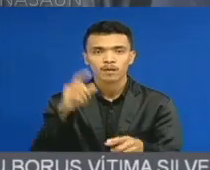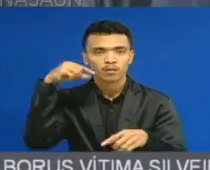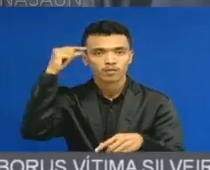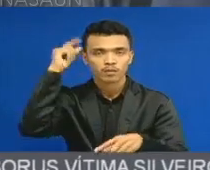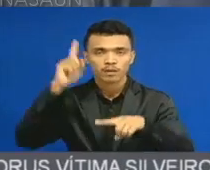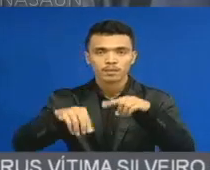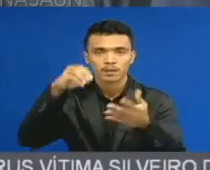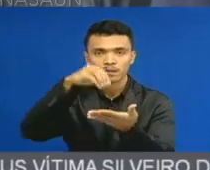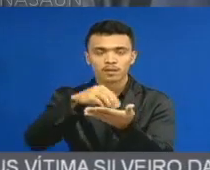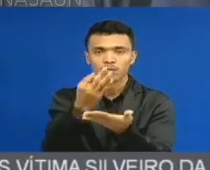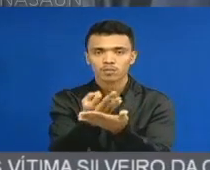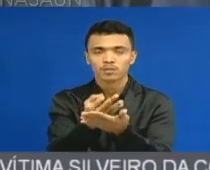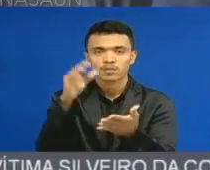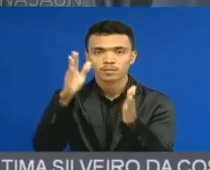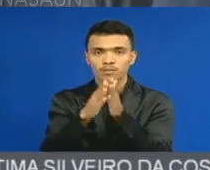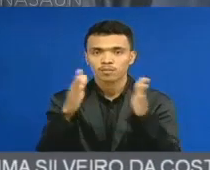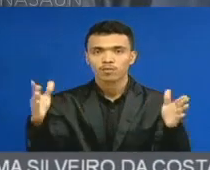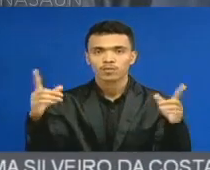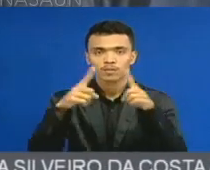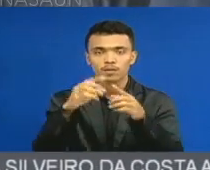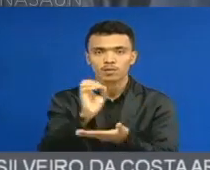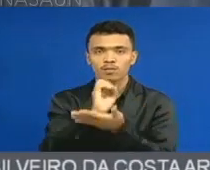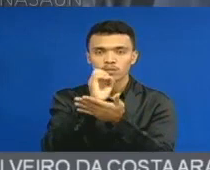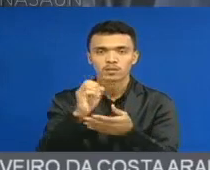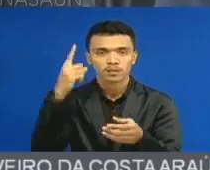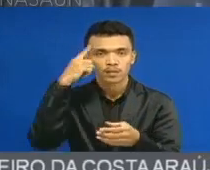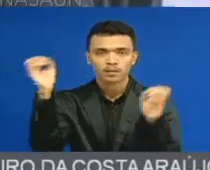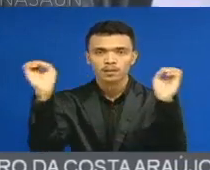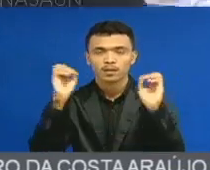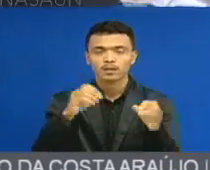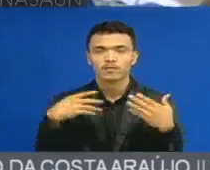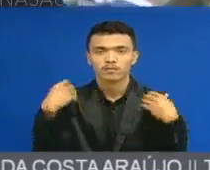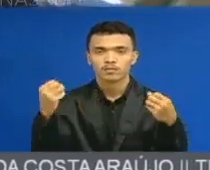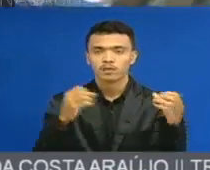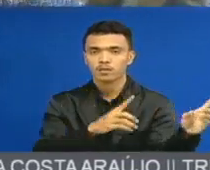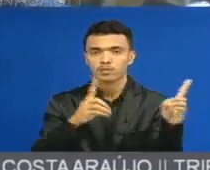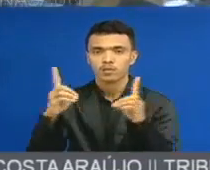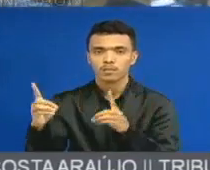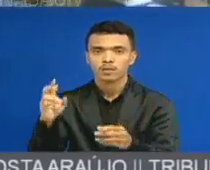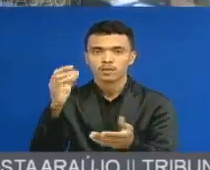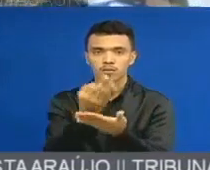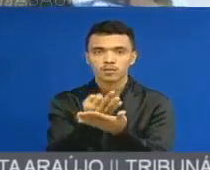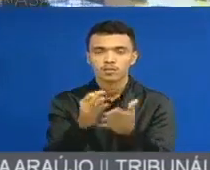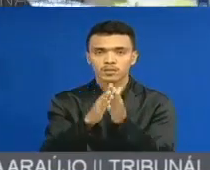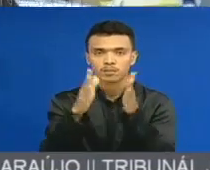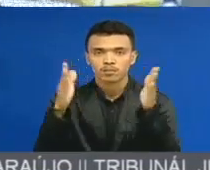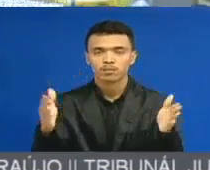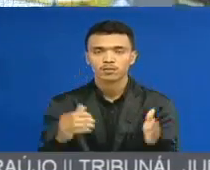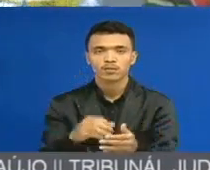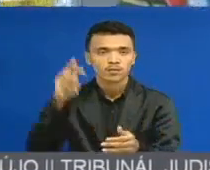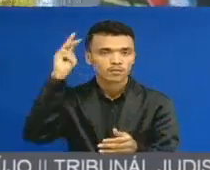aloca orçamento romontante bot barraioa. Tambala equibita tu executa orçamento romontante bot.